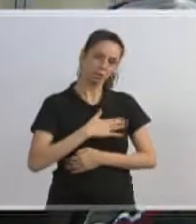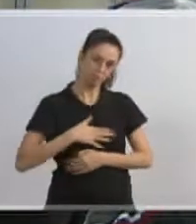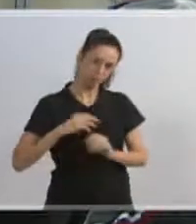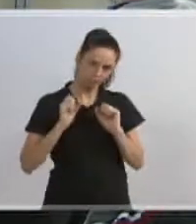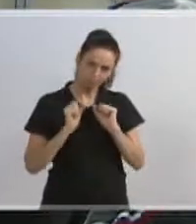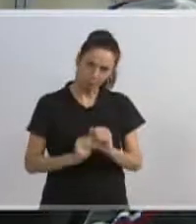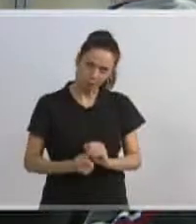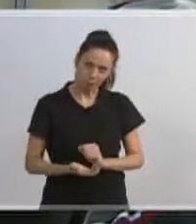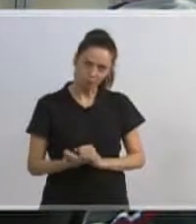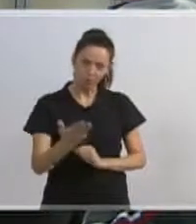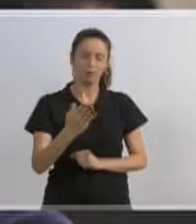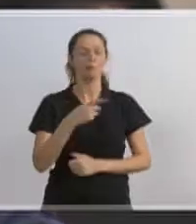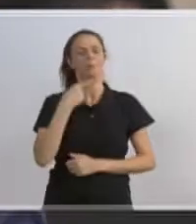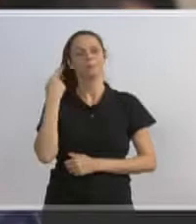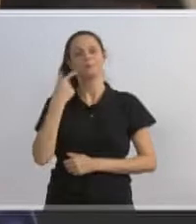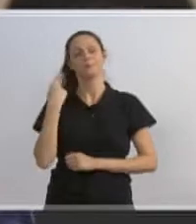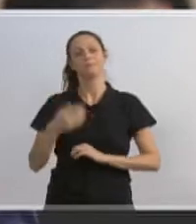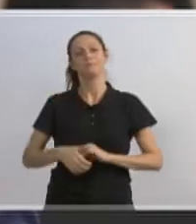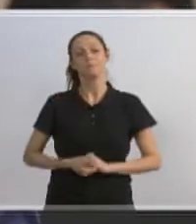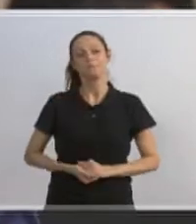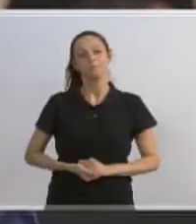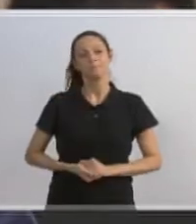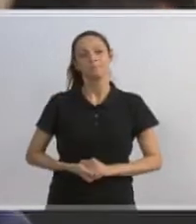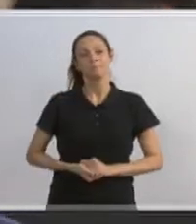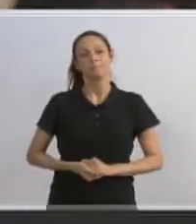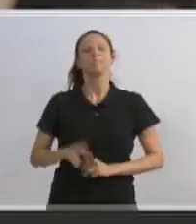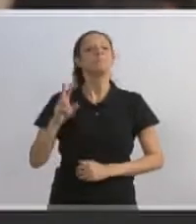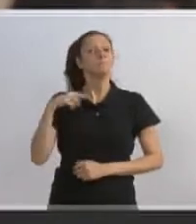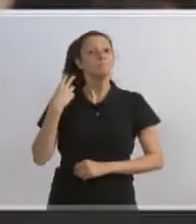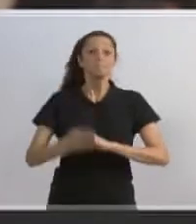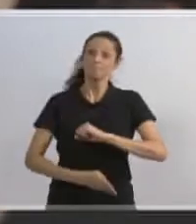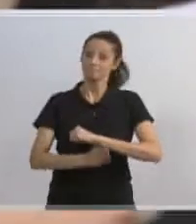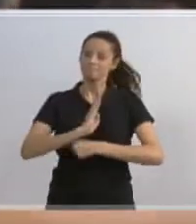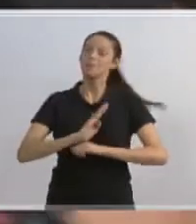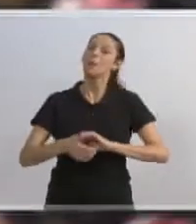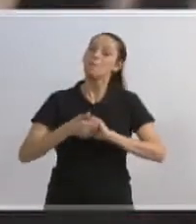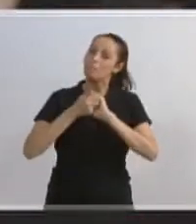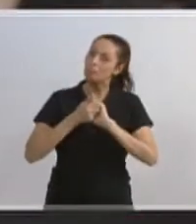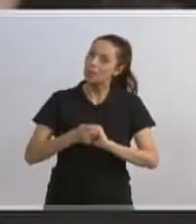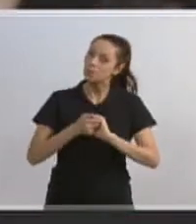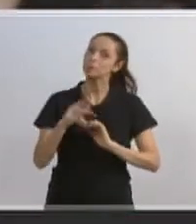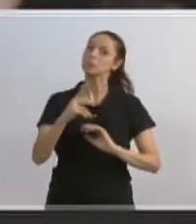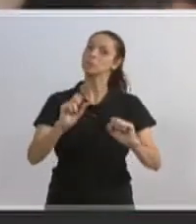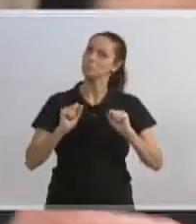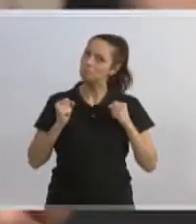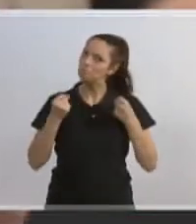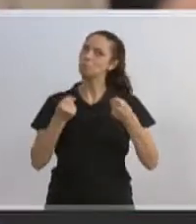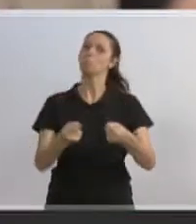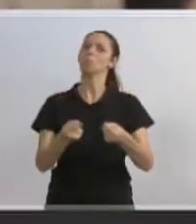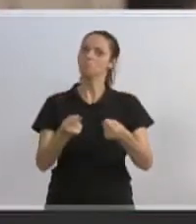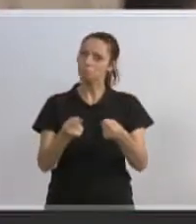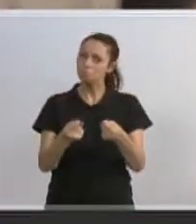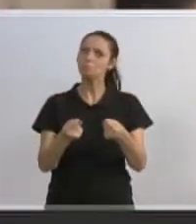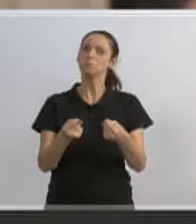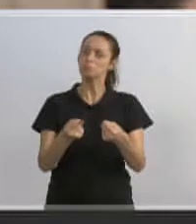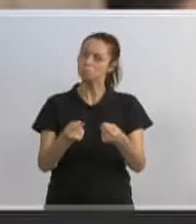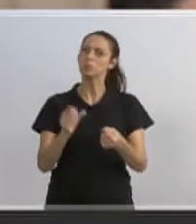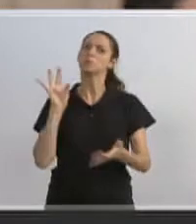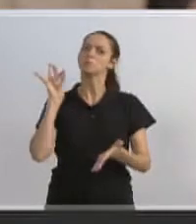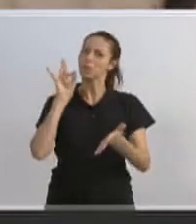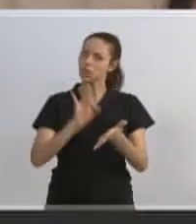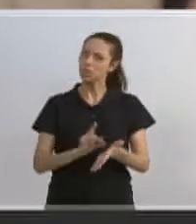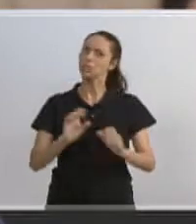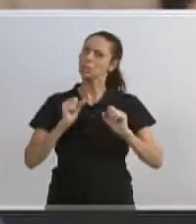parte, vereador Marcelo Lanzarém. Vereador Zeca Bombeiro, parabéns pelo seu empenho, né, que tem abraçado